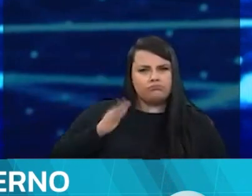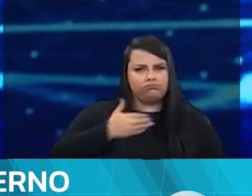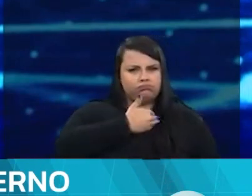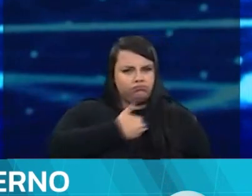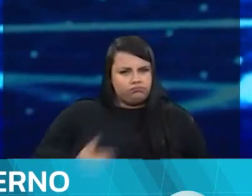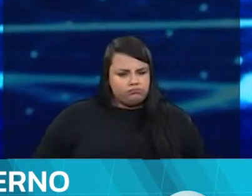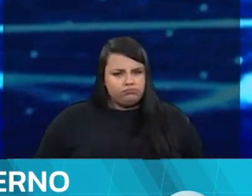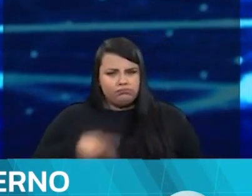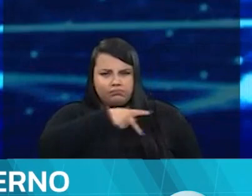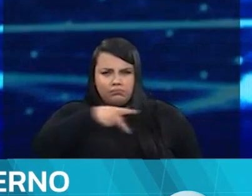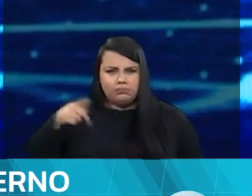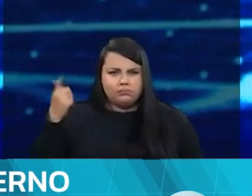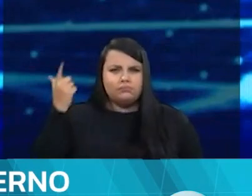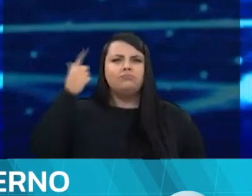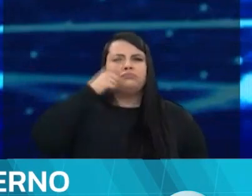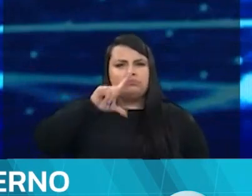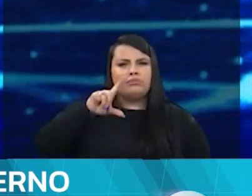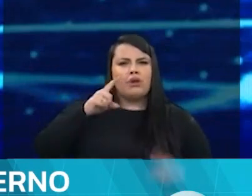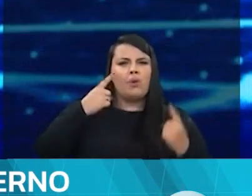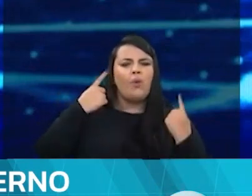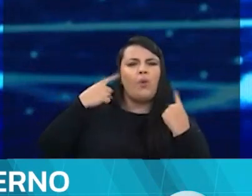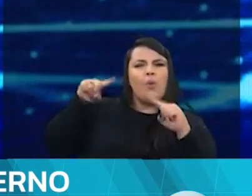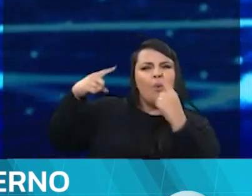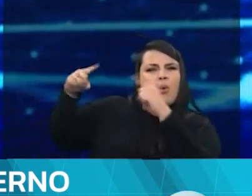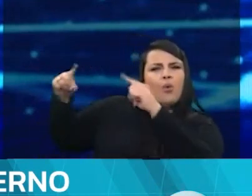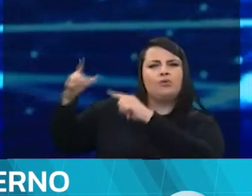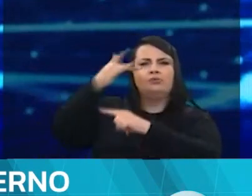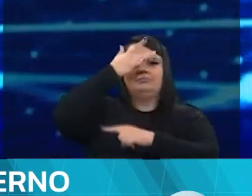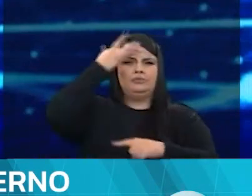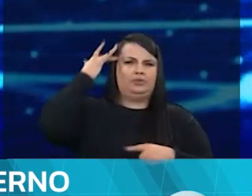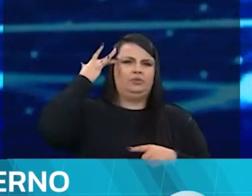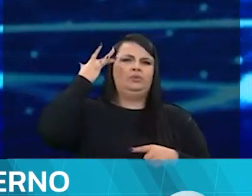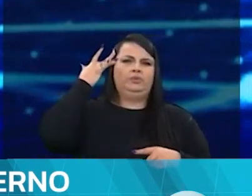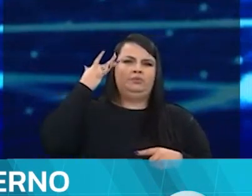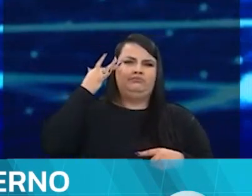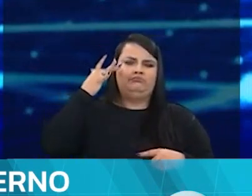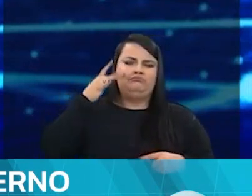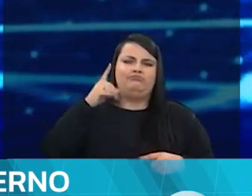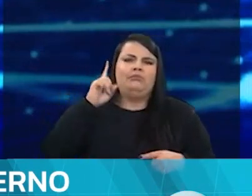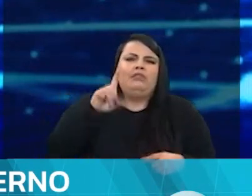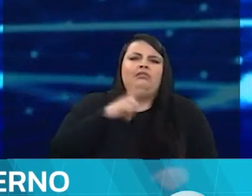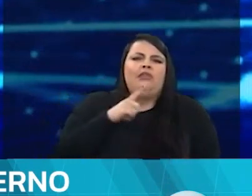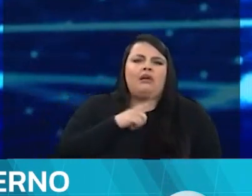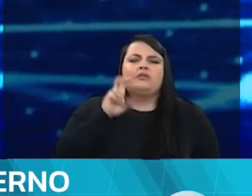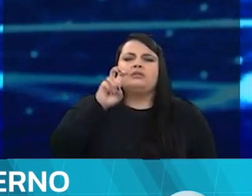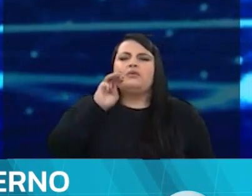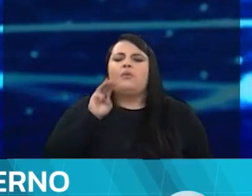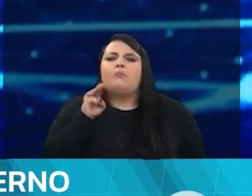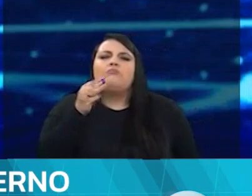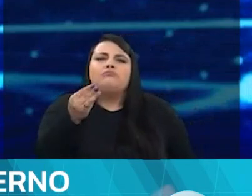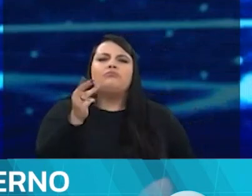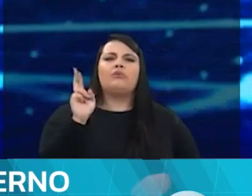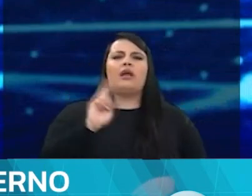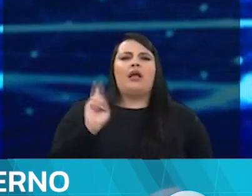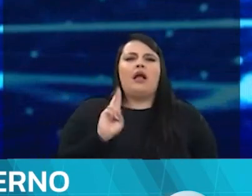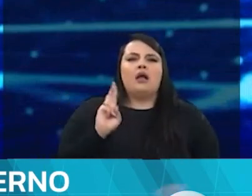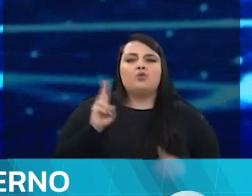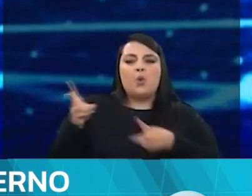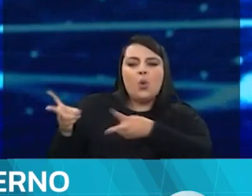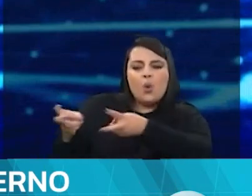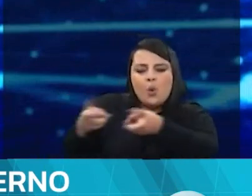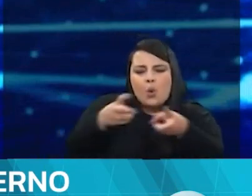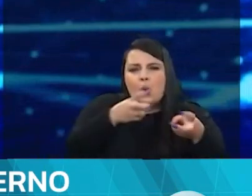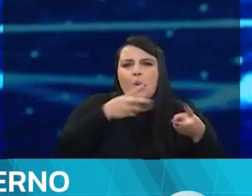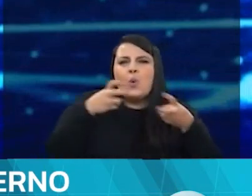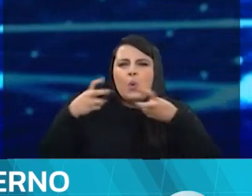os acionistas estrangeiros da Petrobras. Eles não podem ter mais de 100 bilhões de reais de lucros às